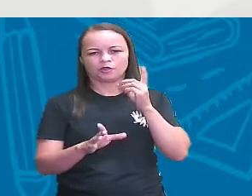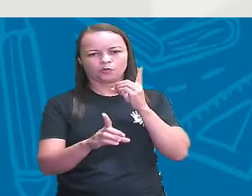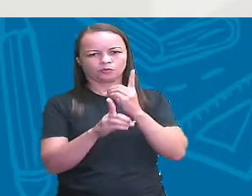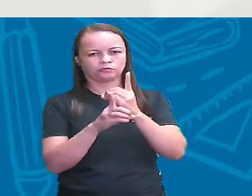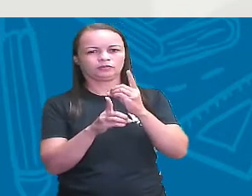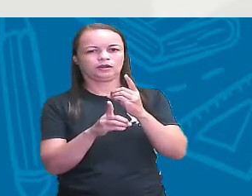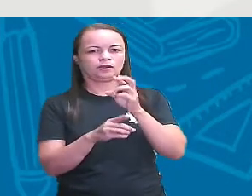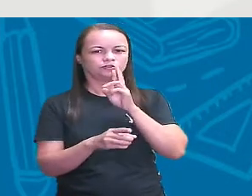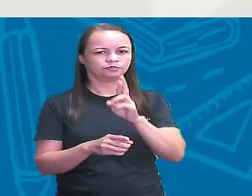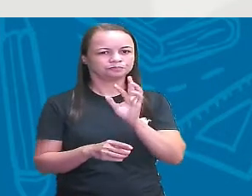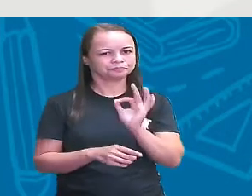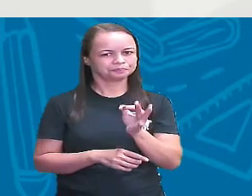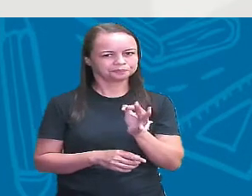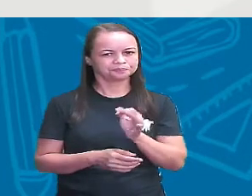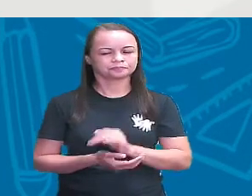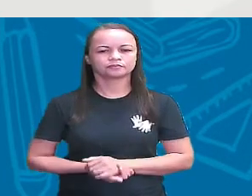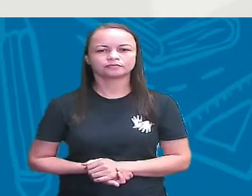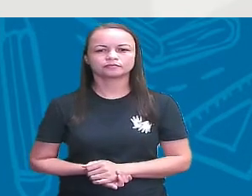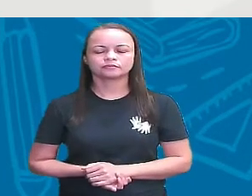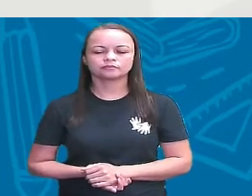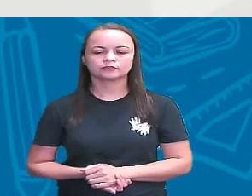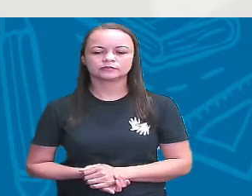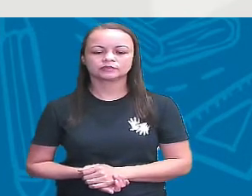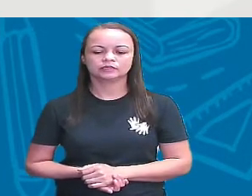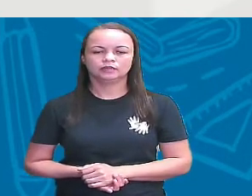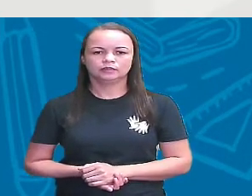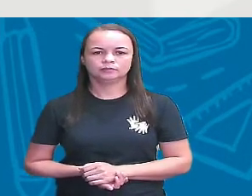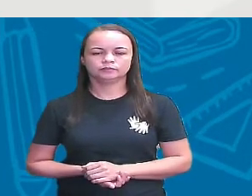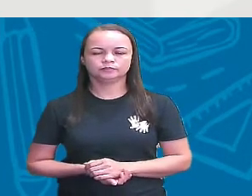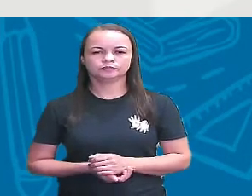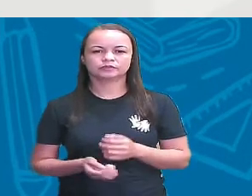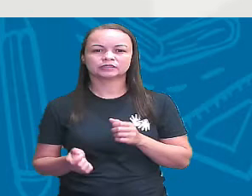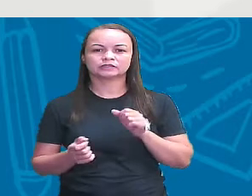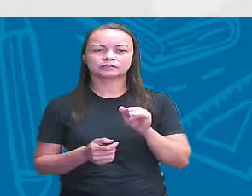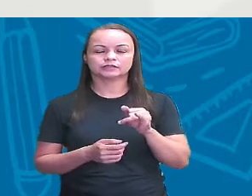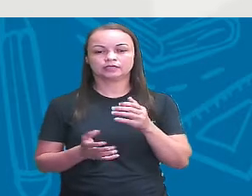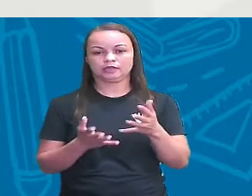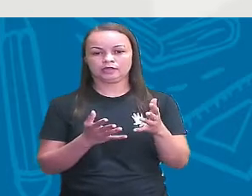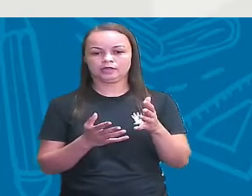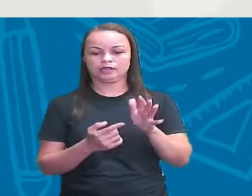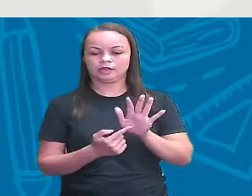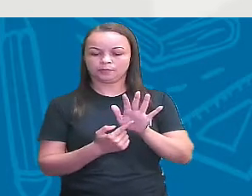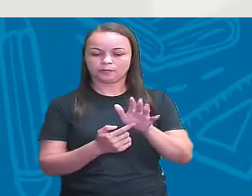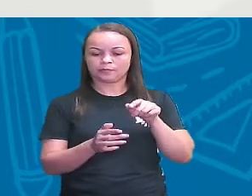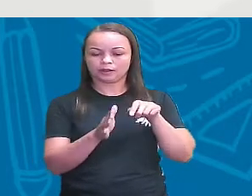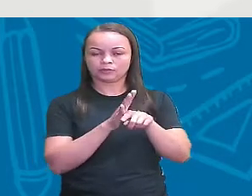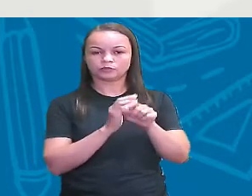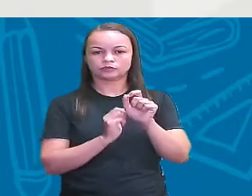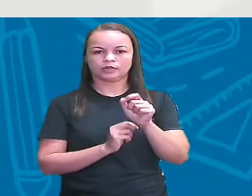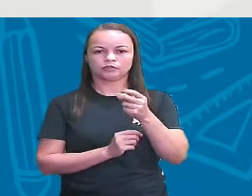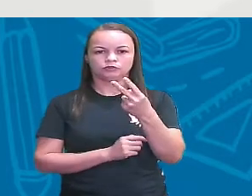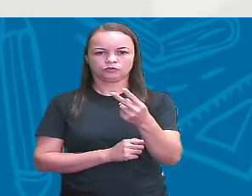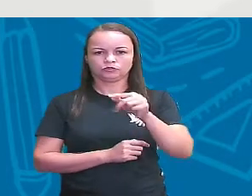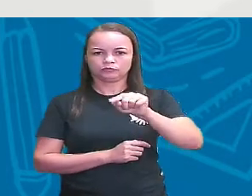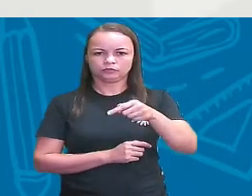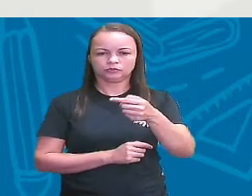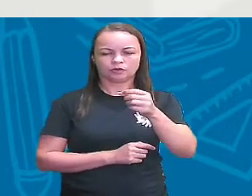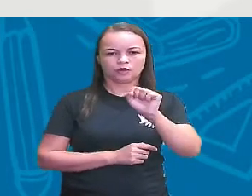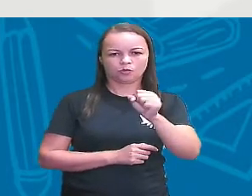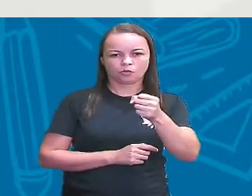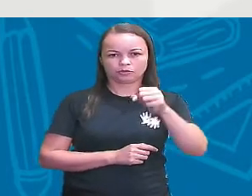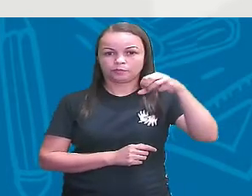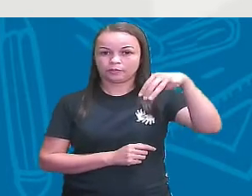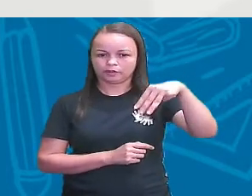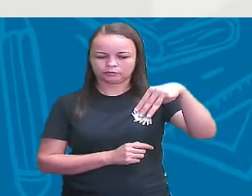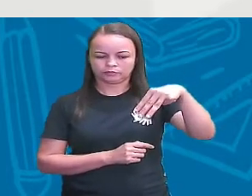certa. Como a gente sabe, se a questão me trouxe 2,8 metros, eu vou colocar